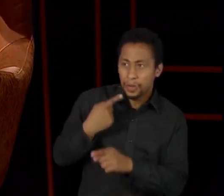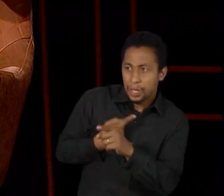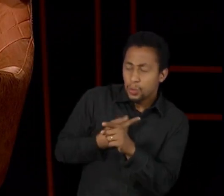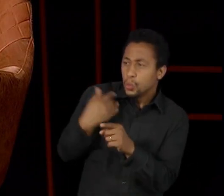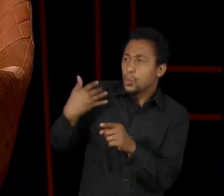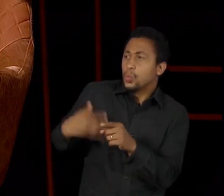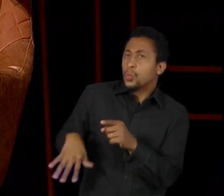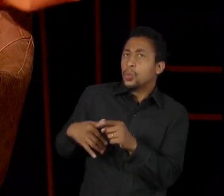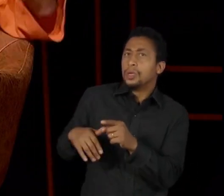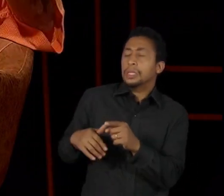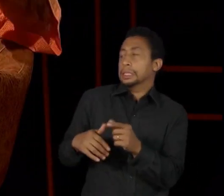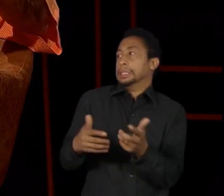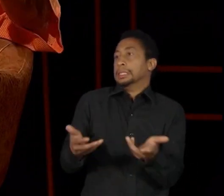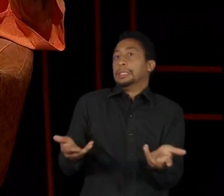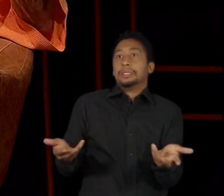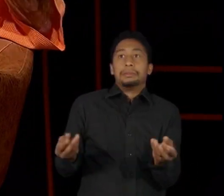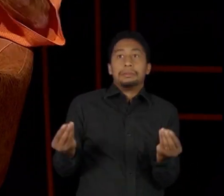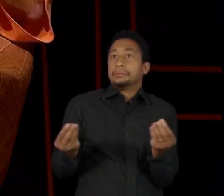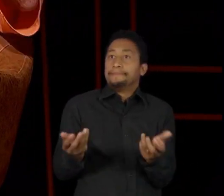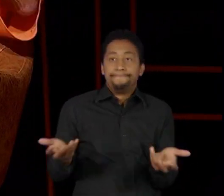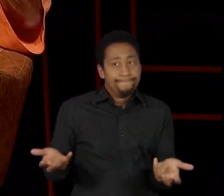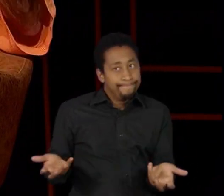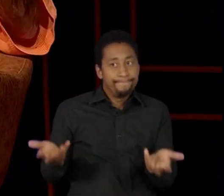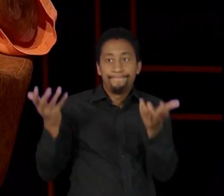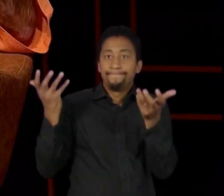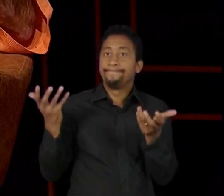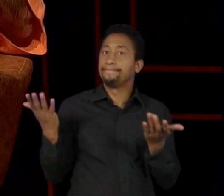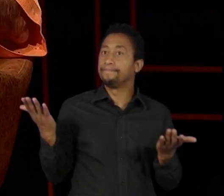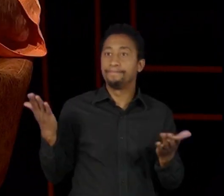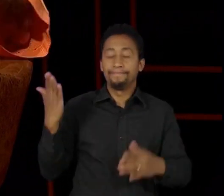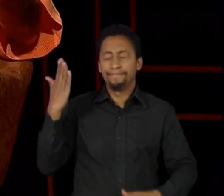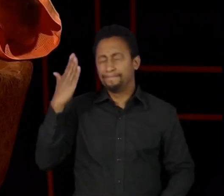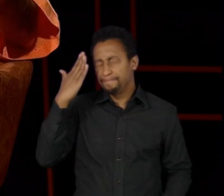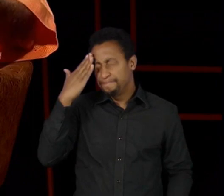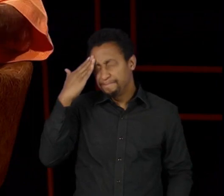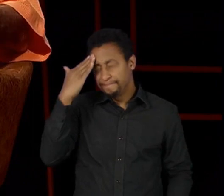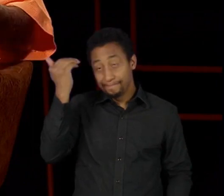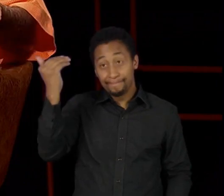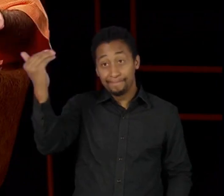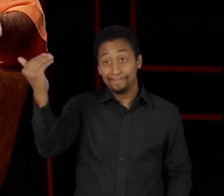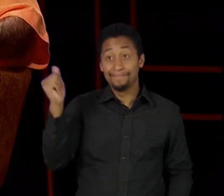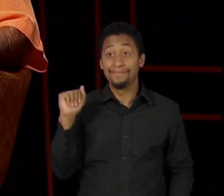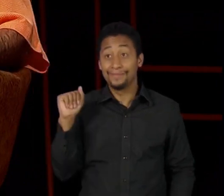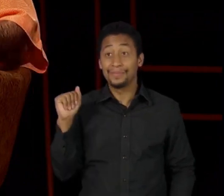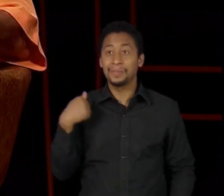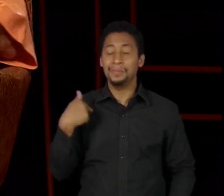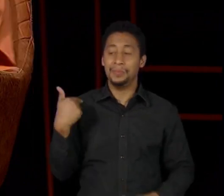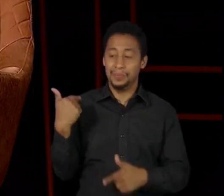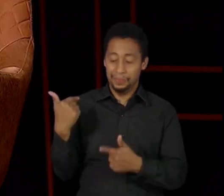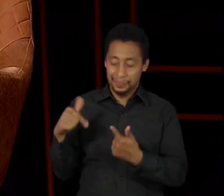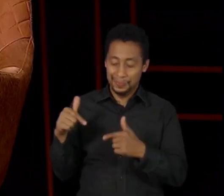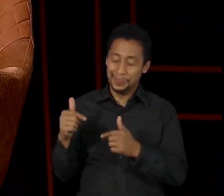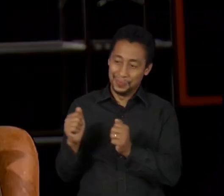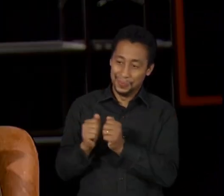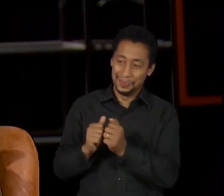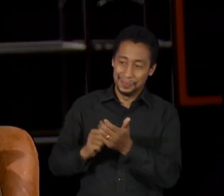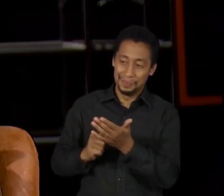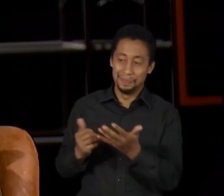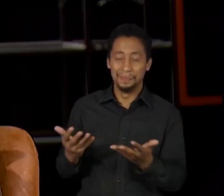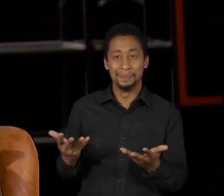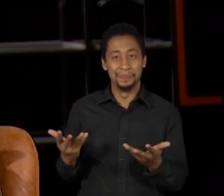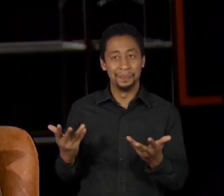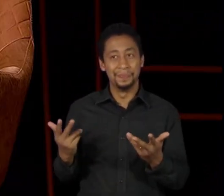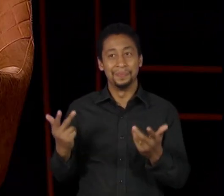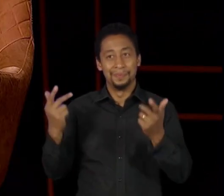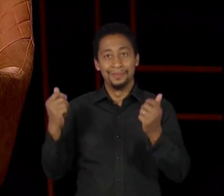era um ícone, né? Era uma coisa fantástica. De repente eu estou trabalhando com ele, era fantástico